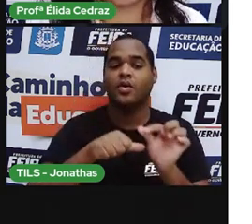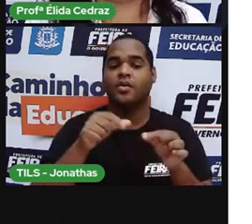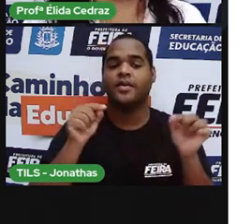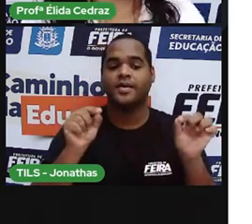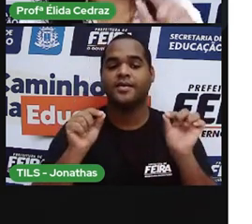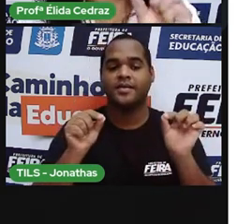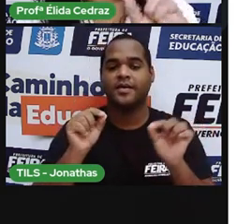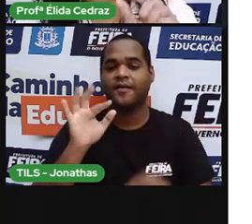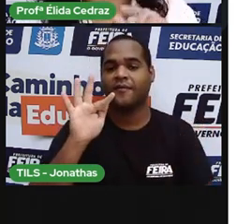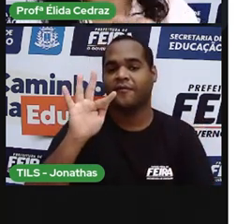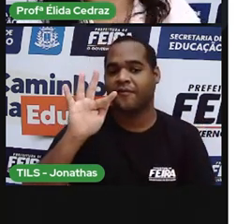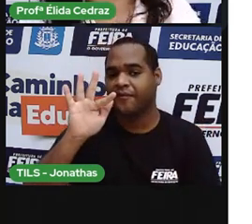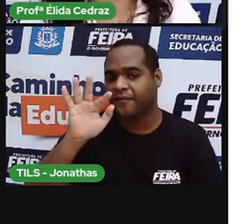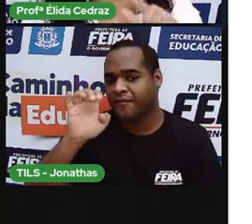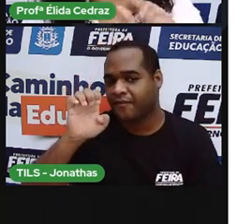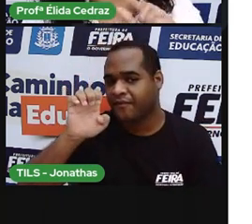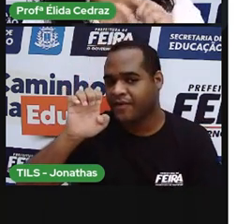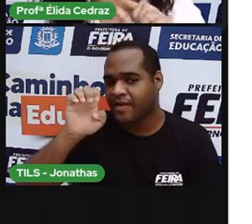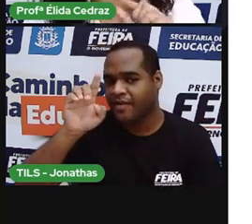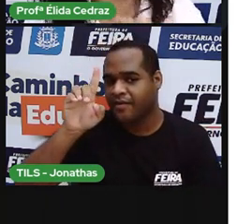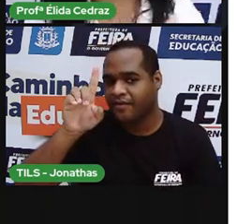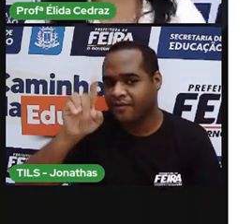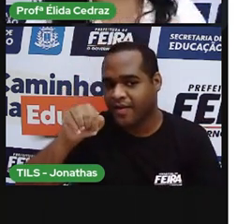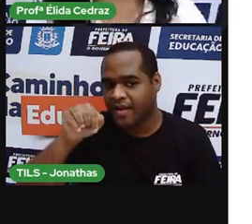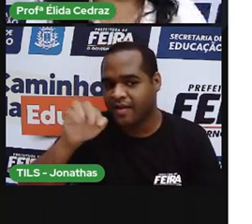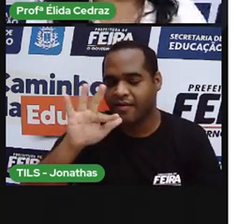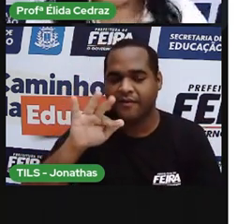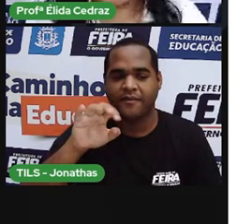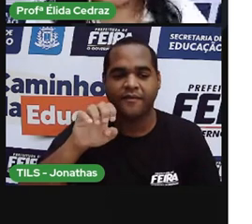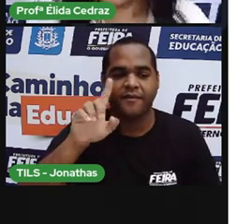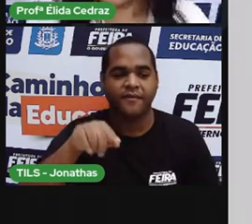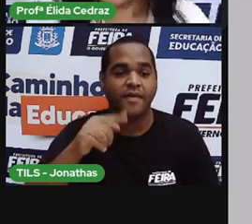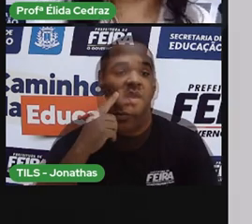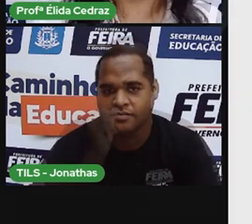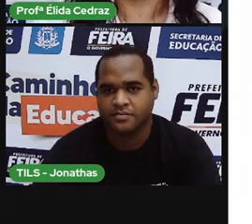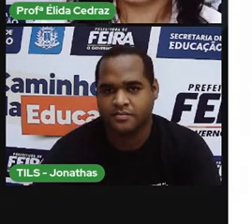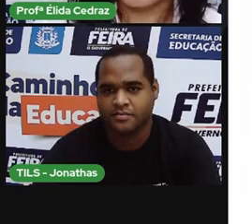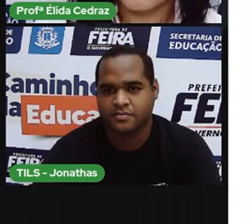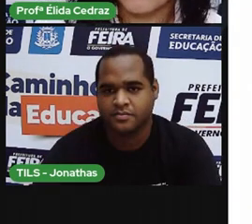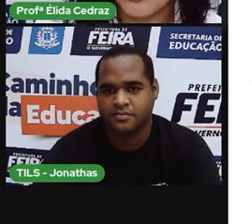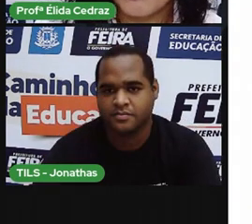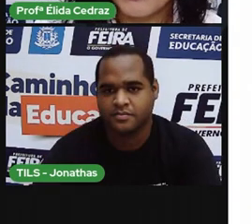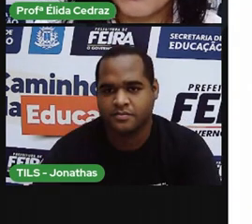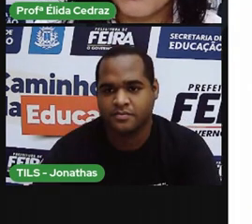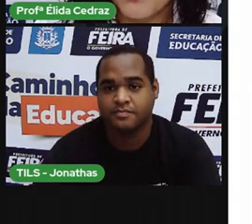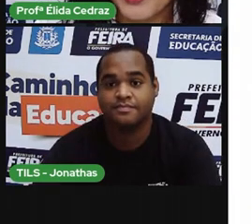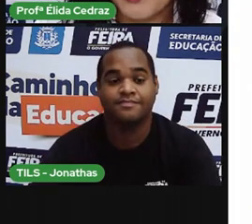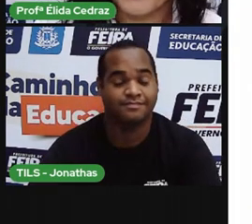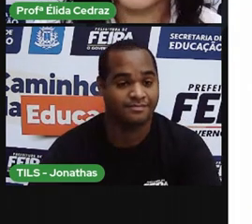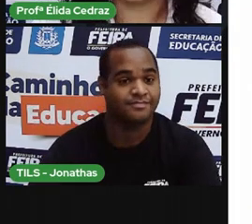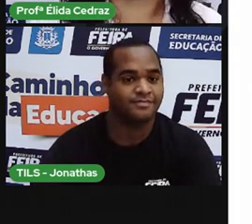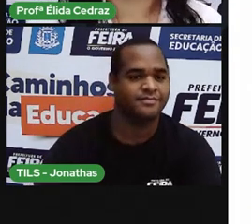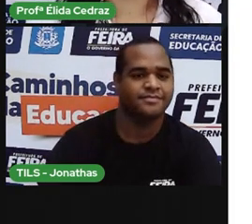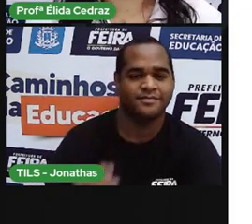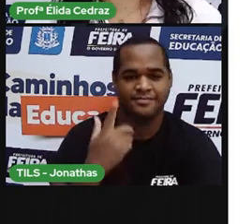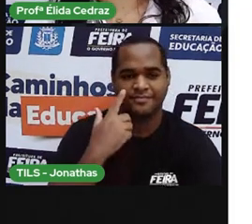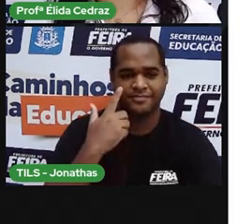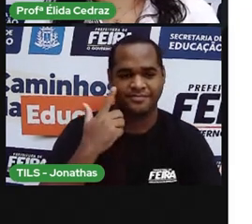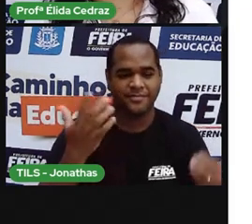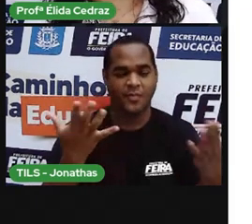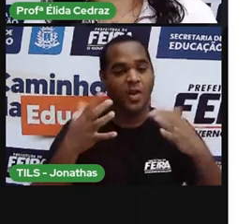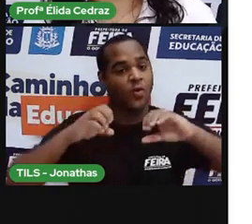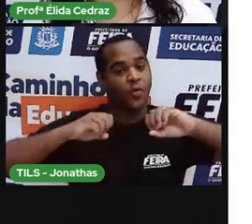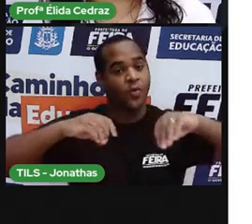fé, uma palavra também muito pequenininha. Como foi no início da